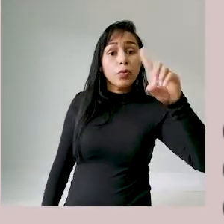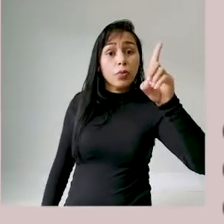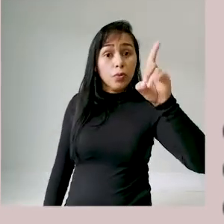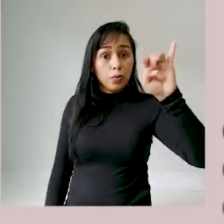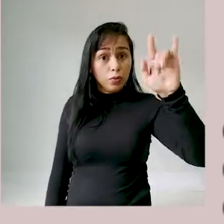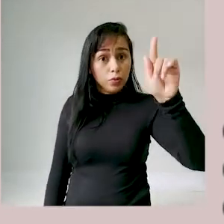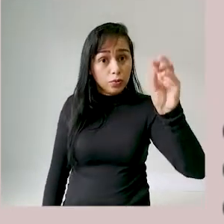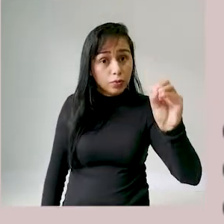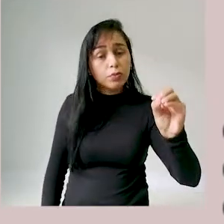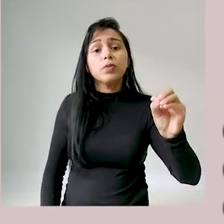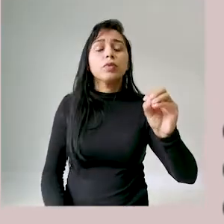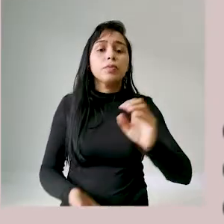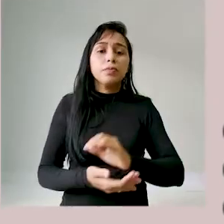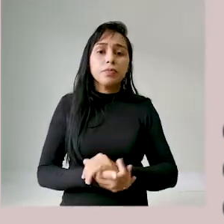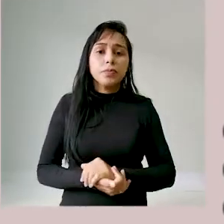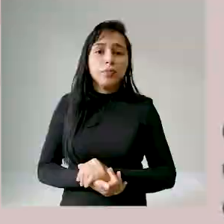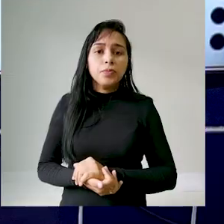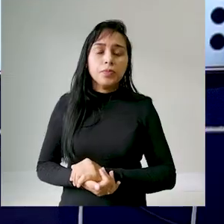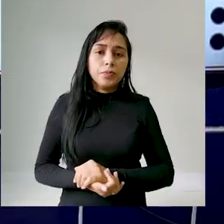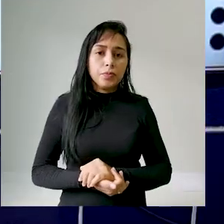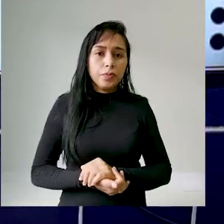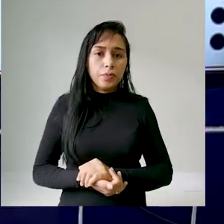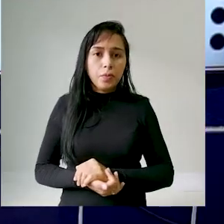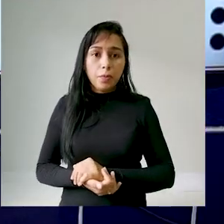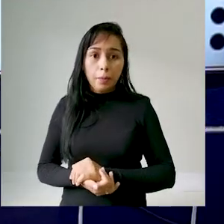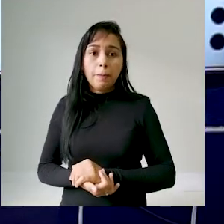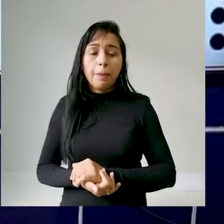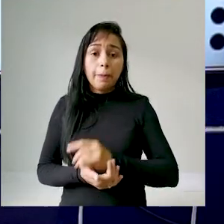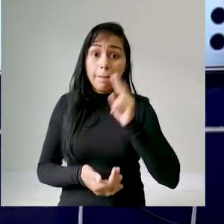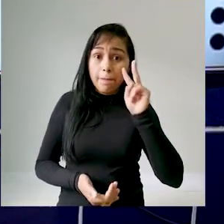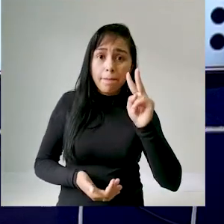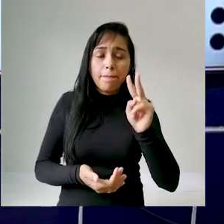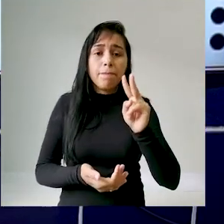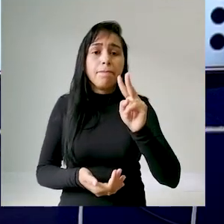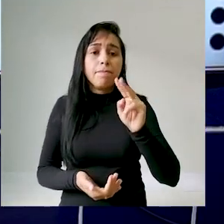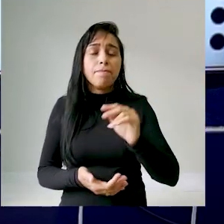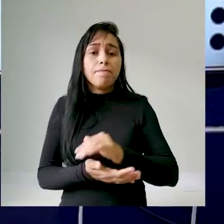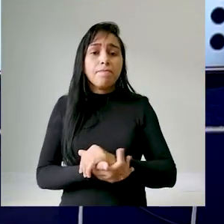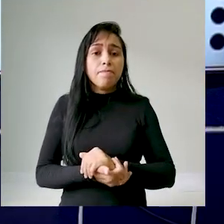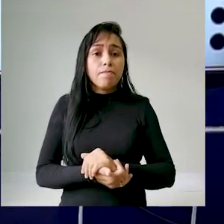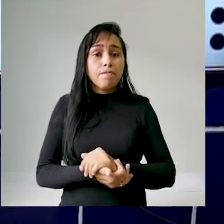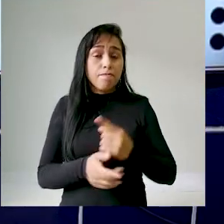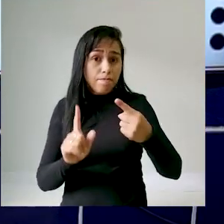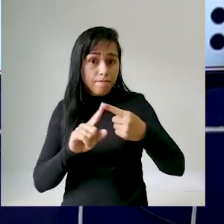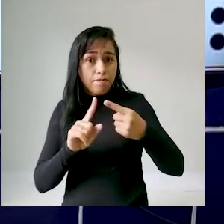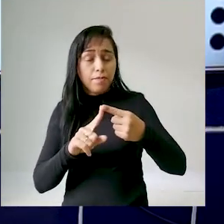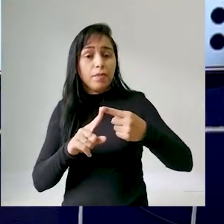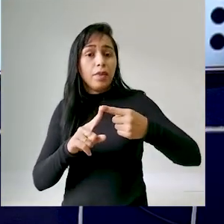algumas vezes podemos ter o ruído. Como primeiro elemento da comunicação, nós